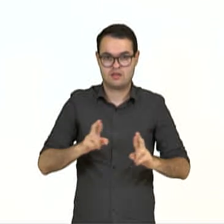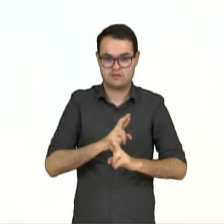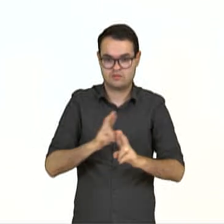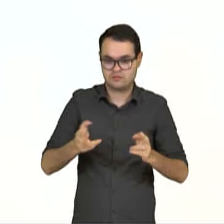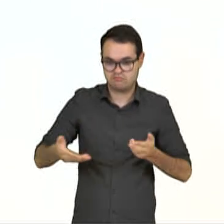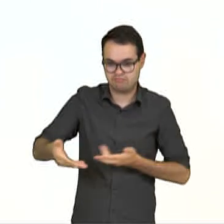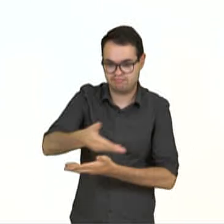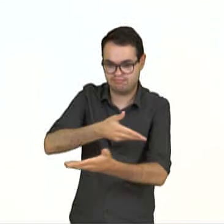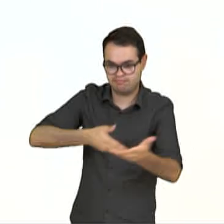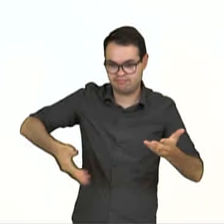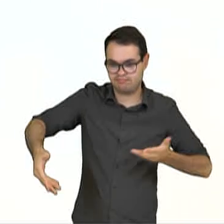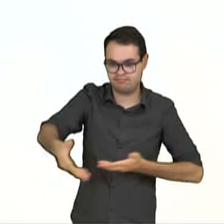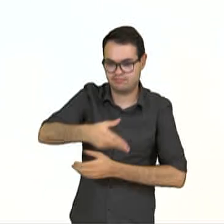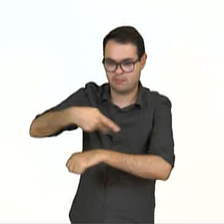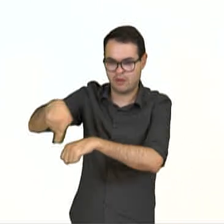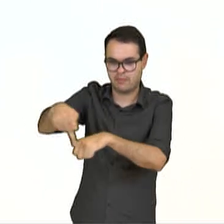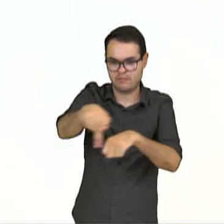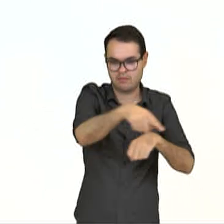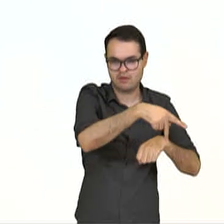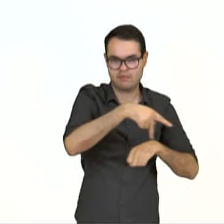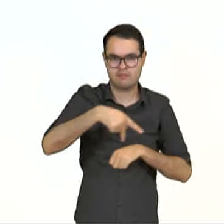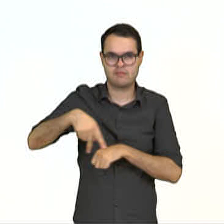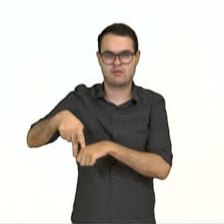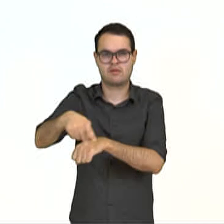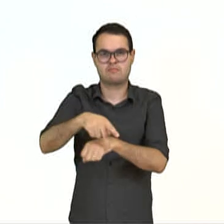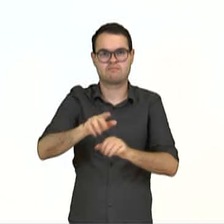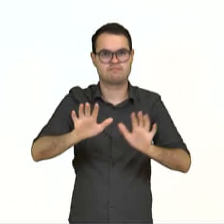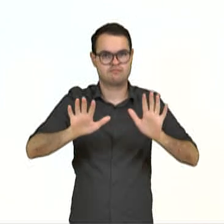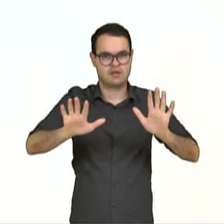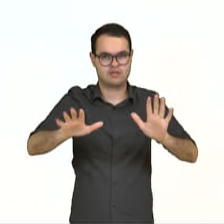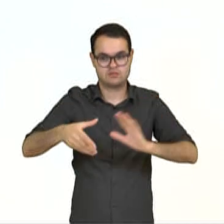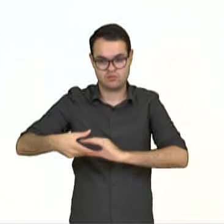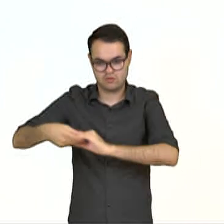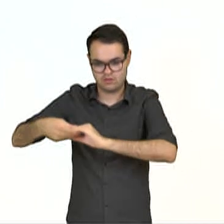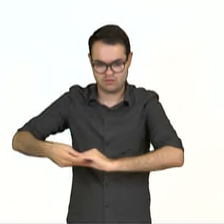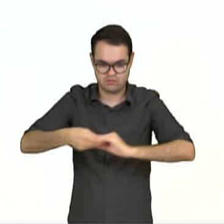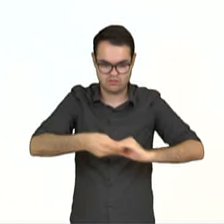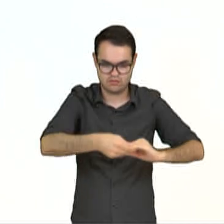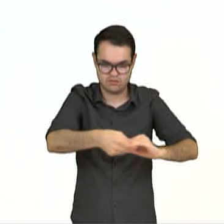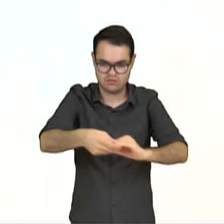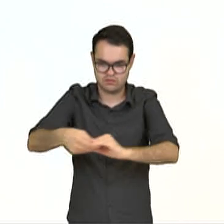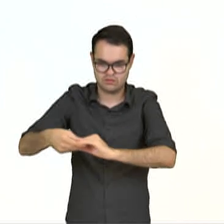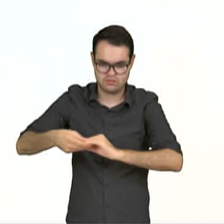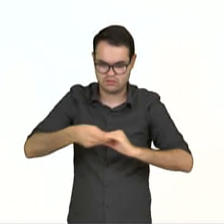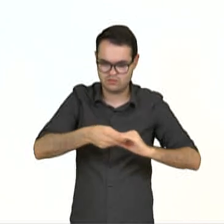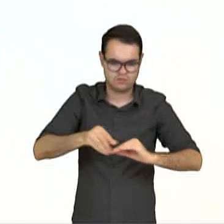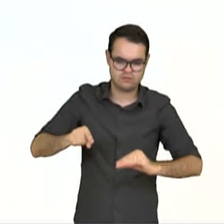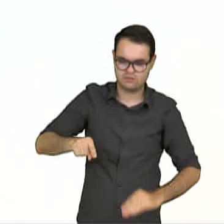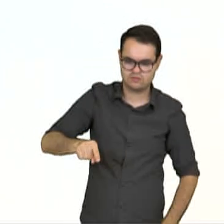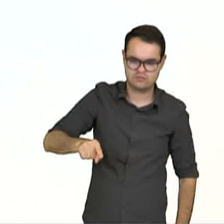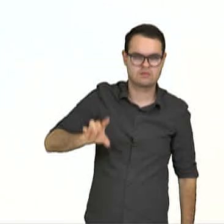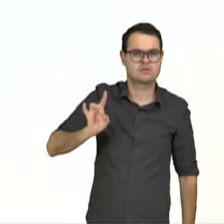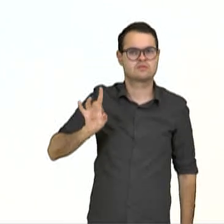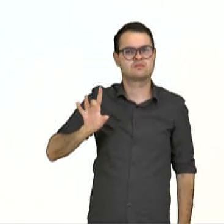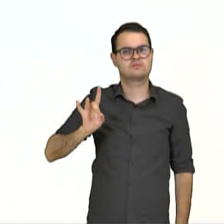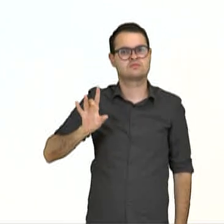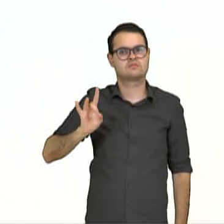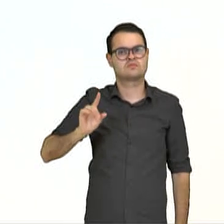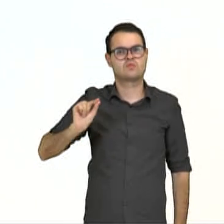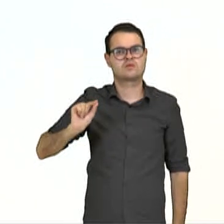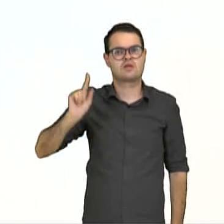multilaterais envolvem diversos países, mas os acordos entre eles são apenas